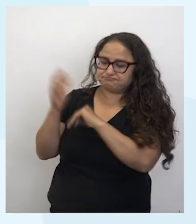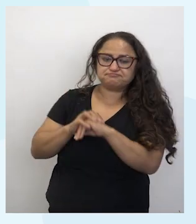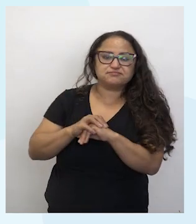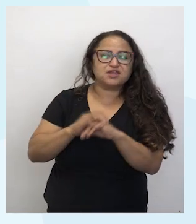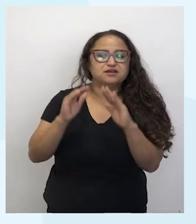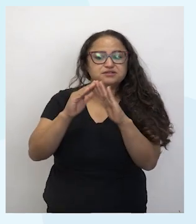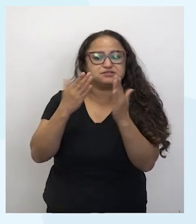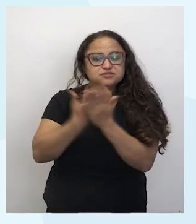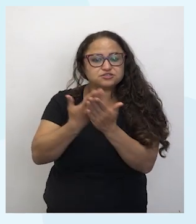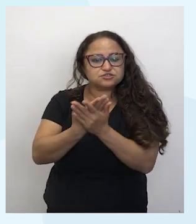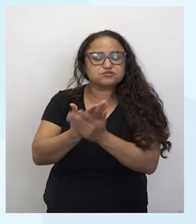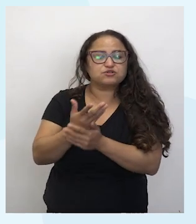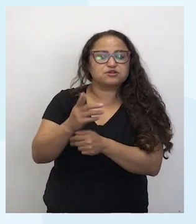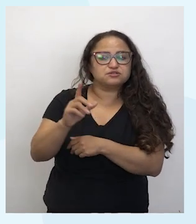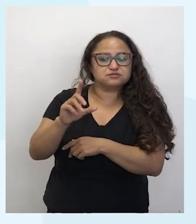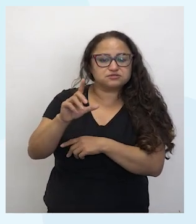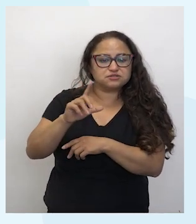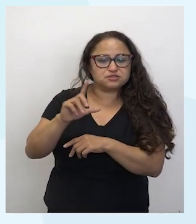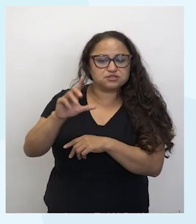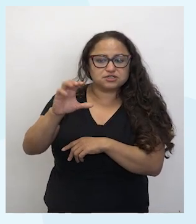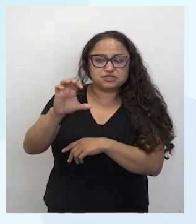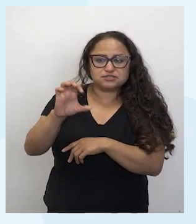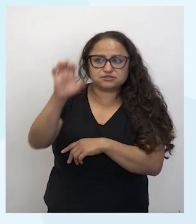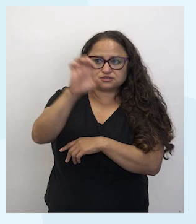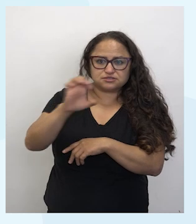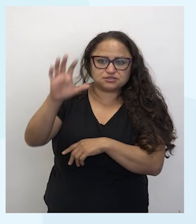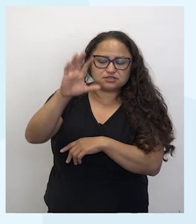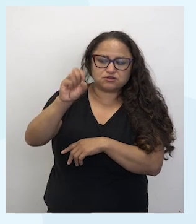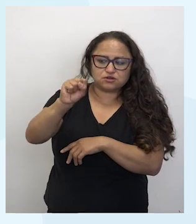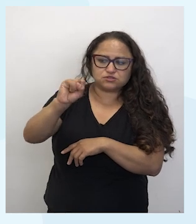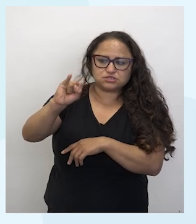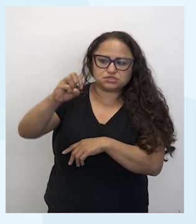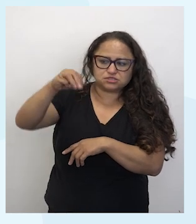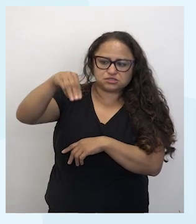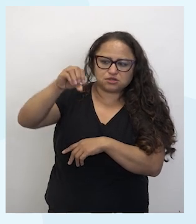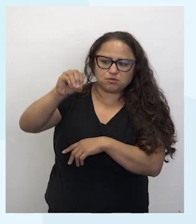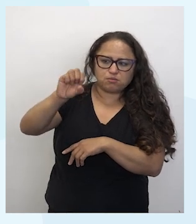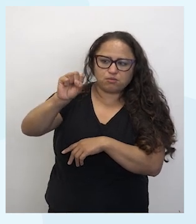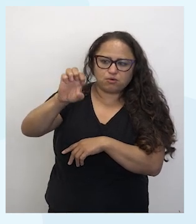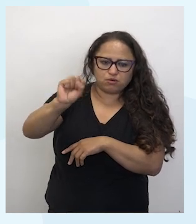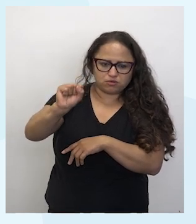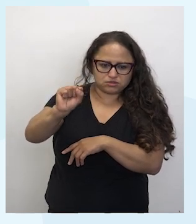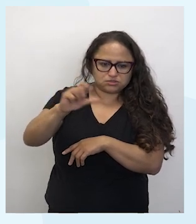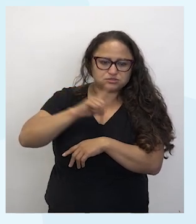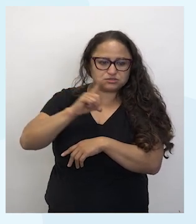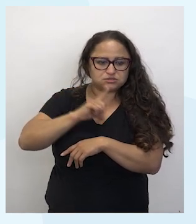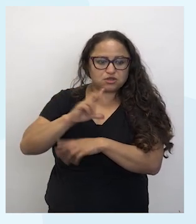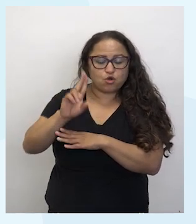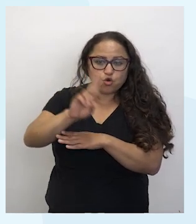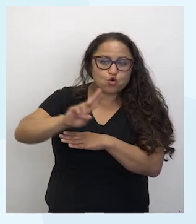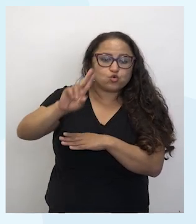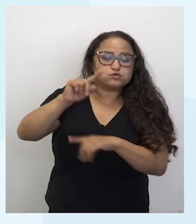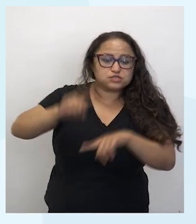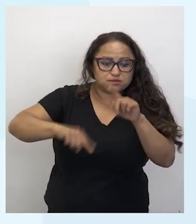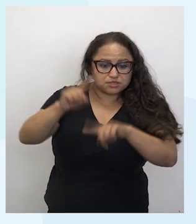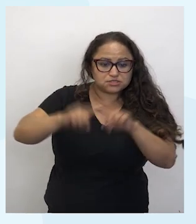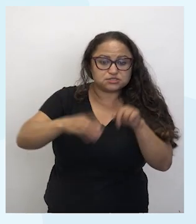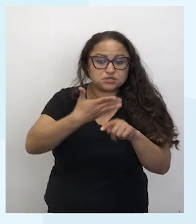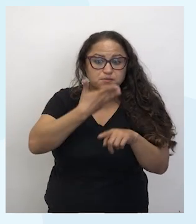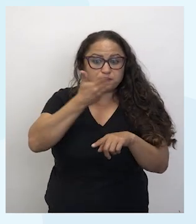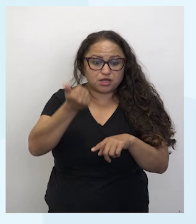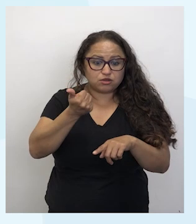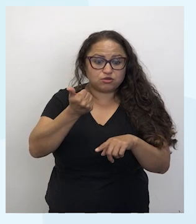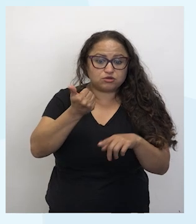C. C, aluno da escola Então, estadual essa Álvaro aí. Simões C. Utilizar materiais com Que melhores beleza. propriedades condutoras nas